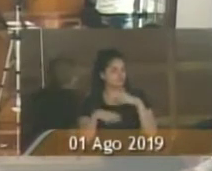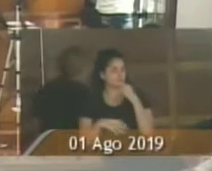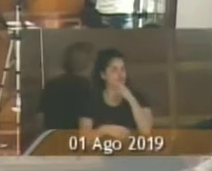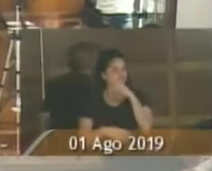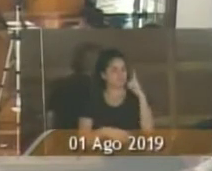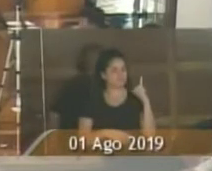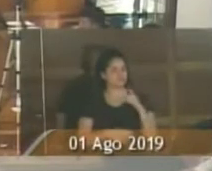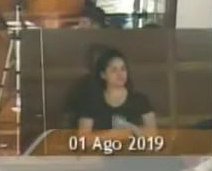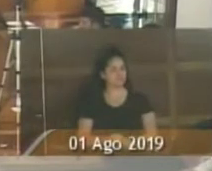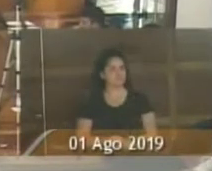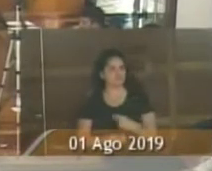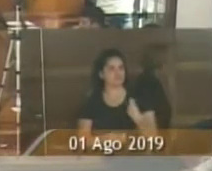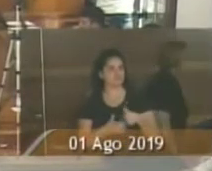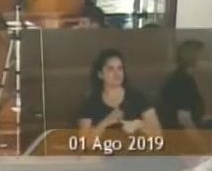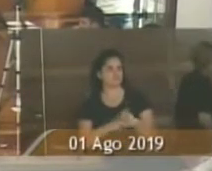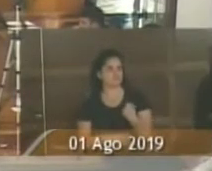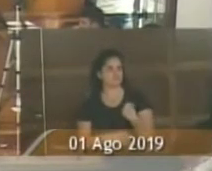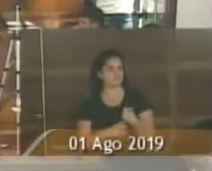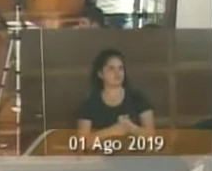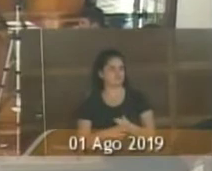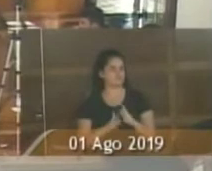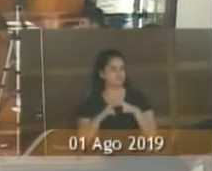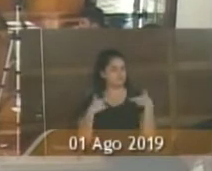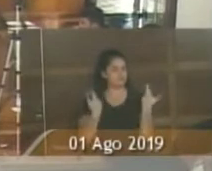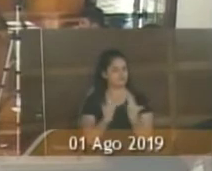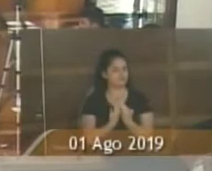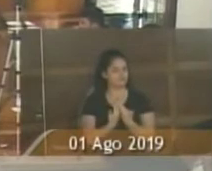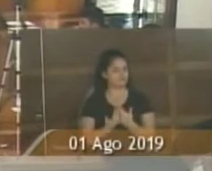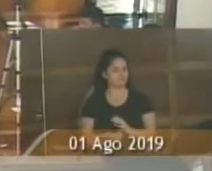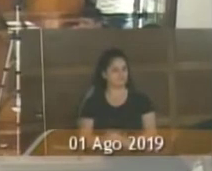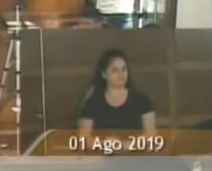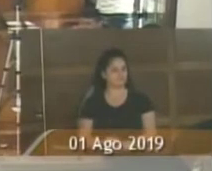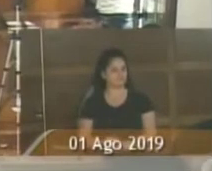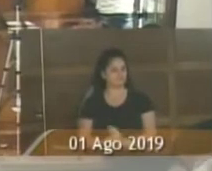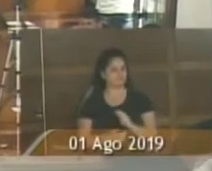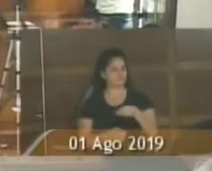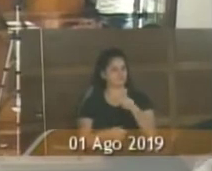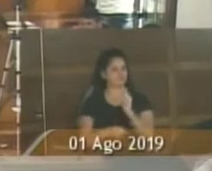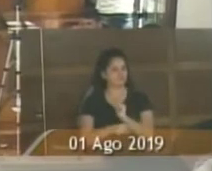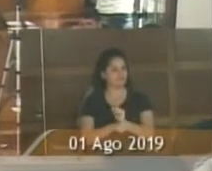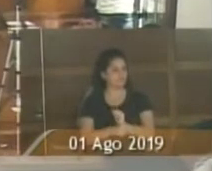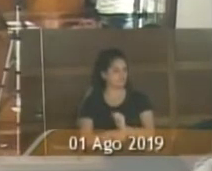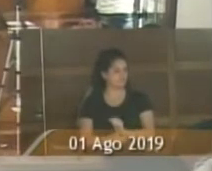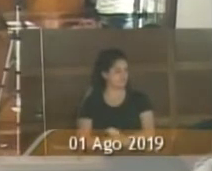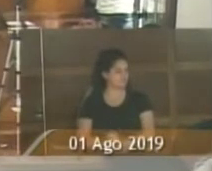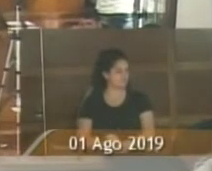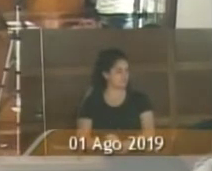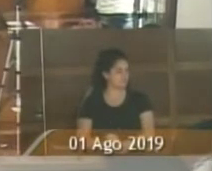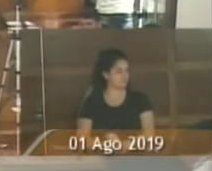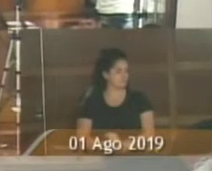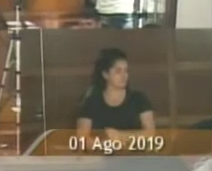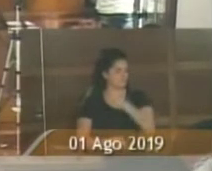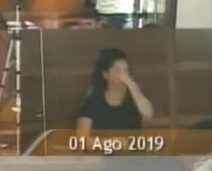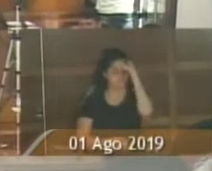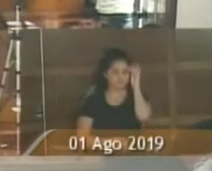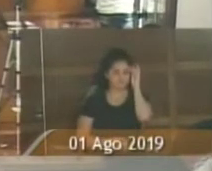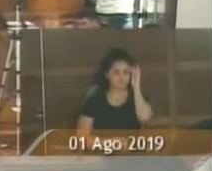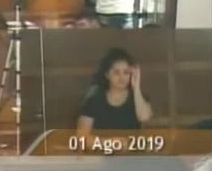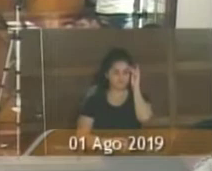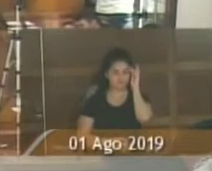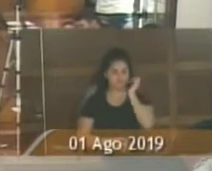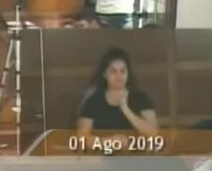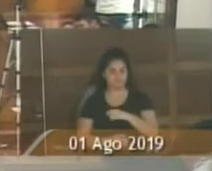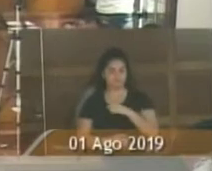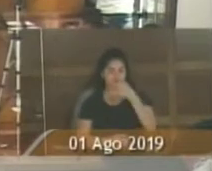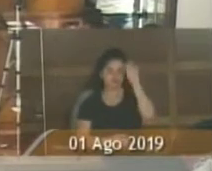dia. Nosso primeiro dia, nosso retorno após o recesso. As pessoas colocaram como se nós estivéssemos